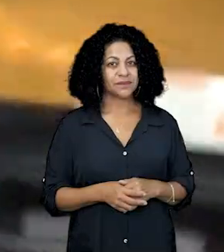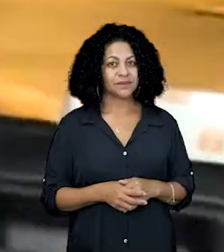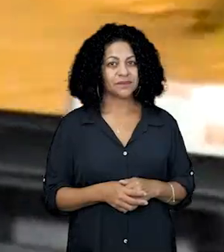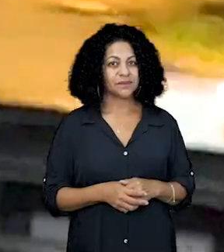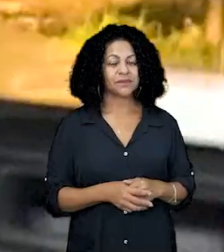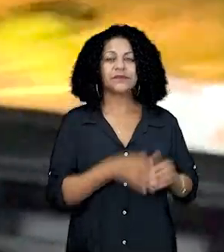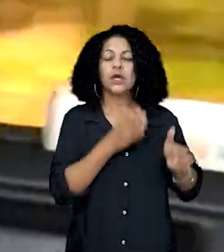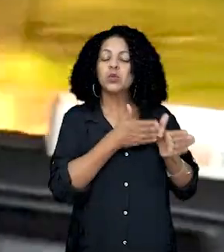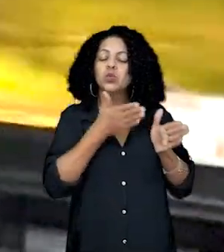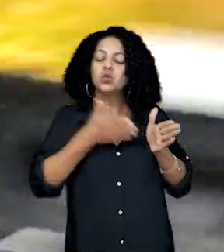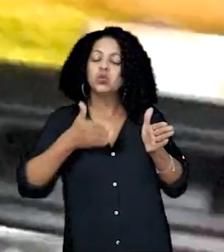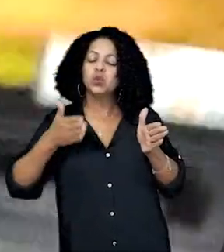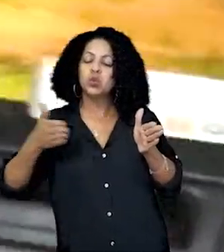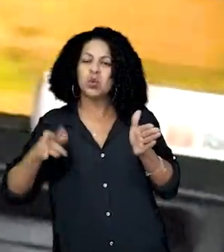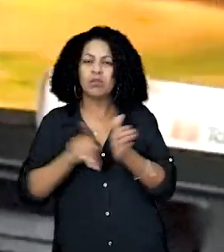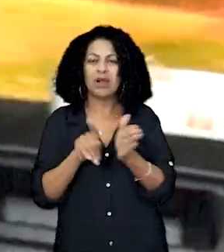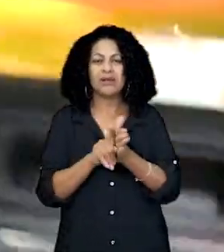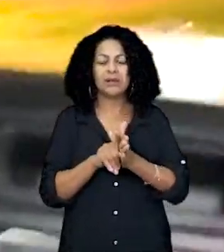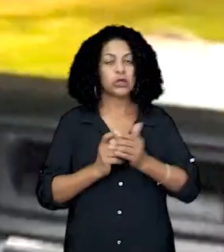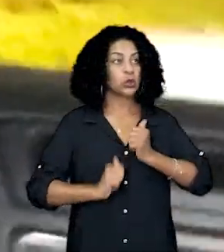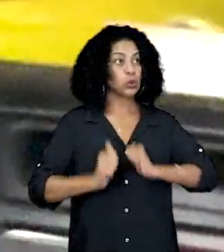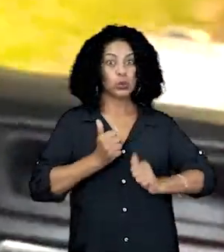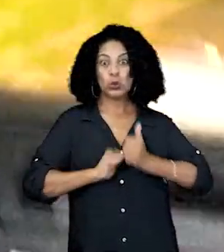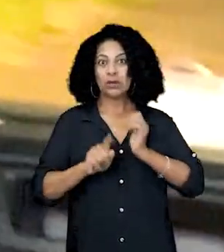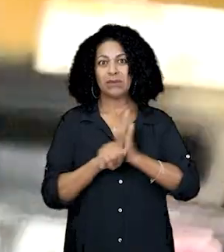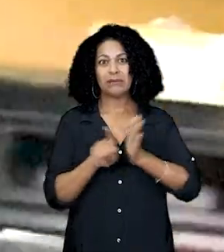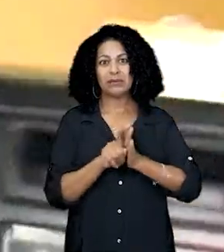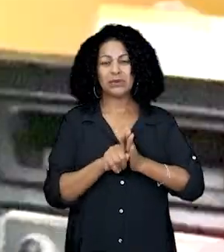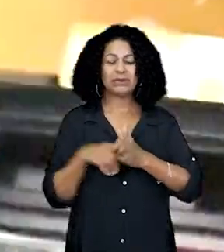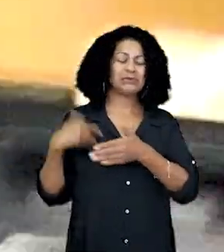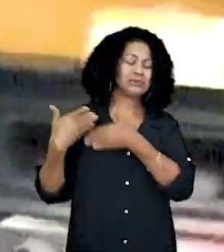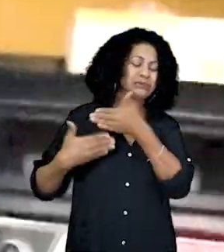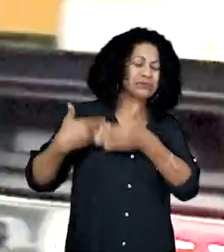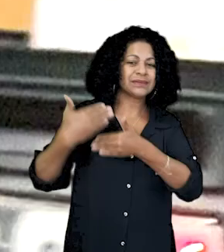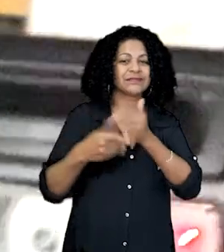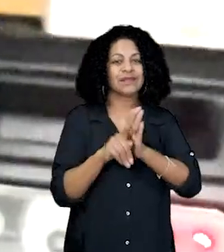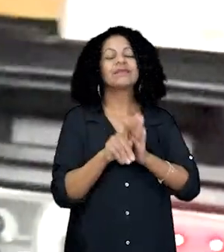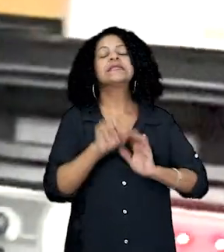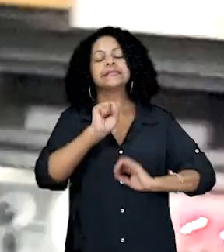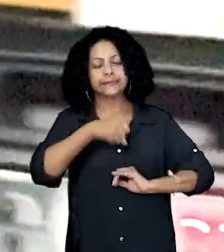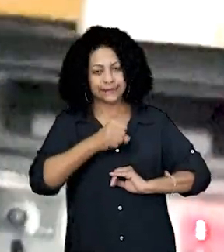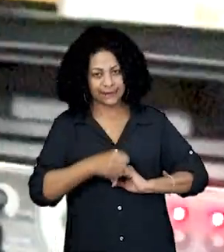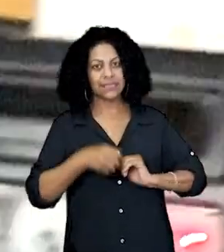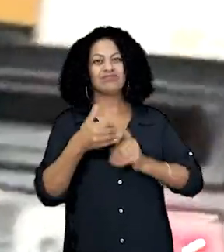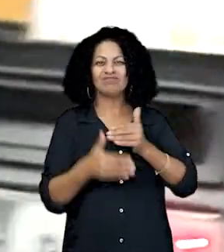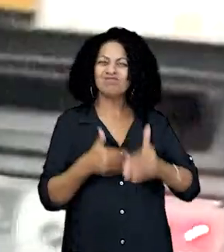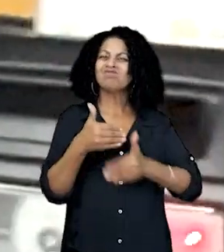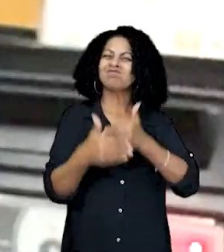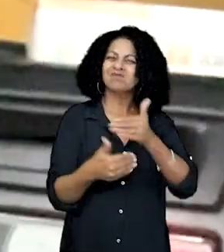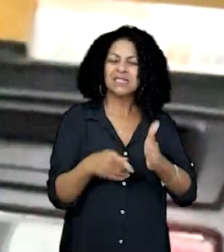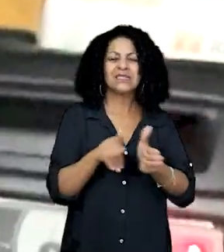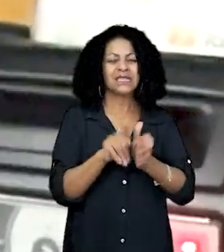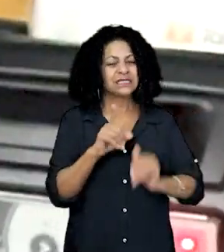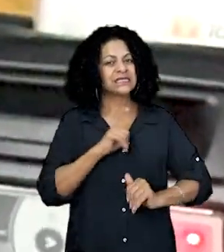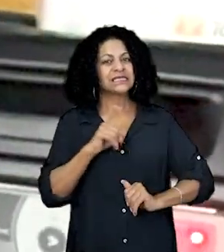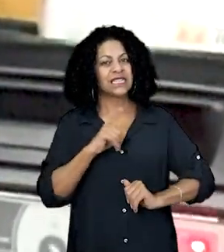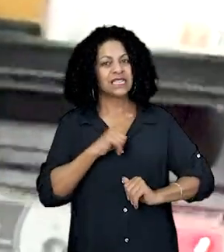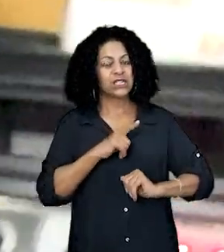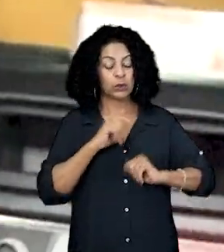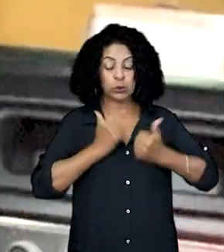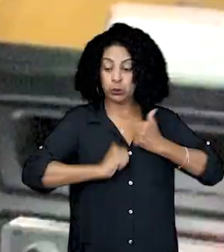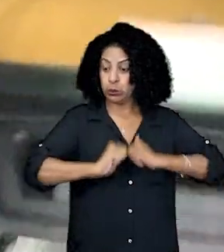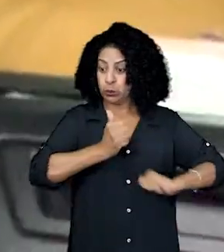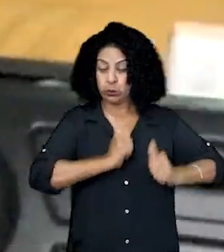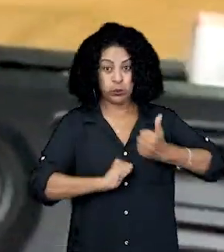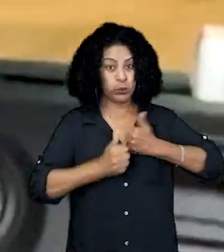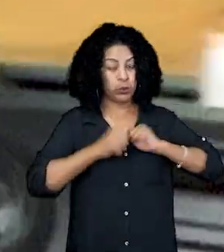Essa rotina te deixou mais estressado com o passar do tempo? Inicialmente, a rotina me deu uma descarga de